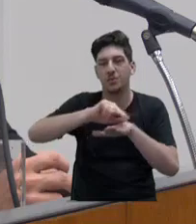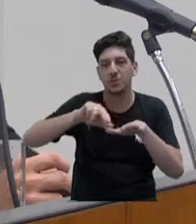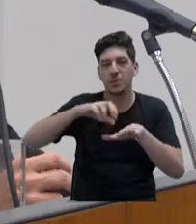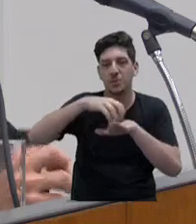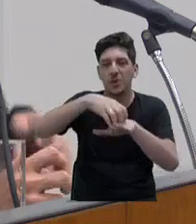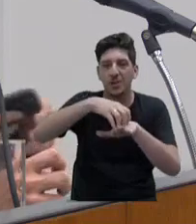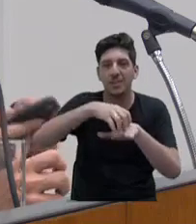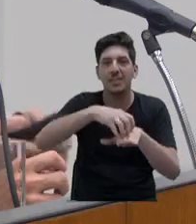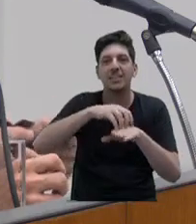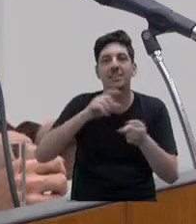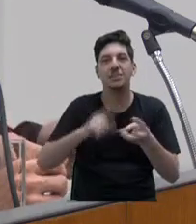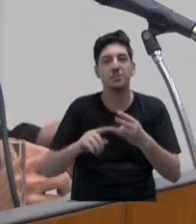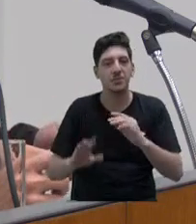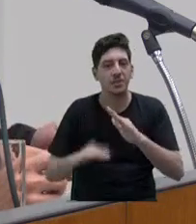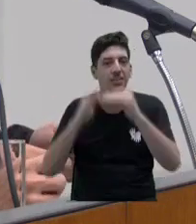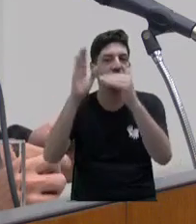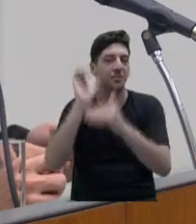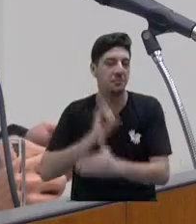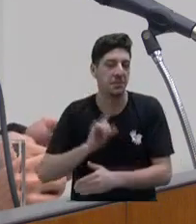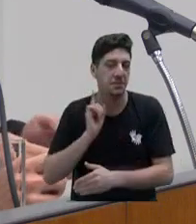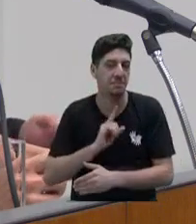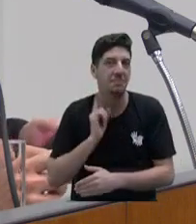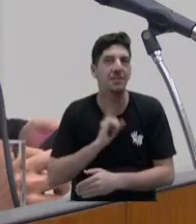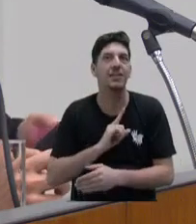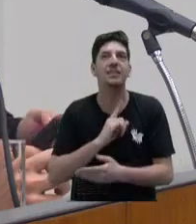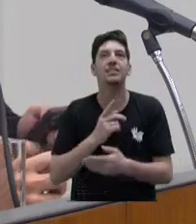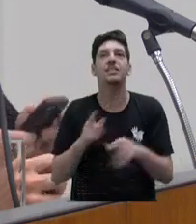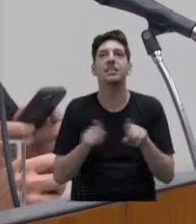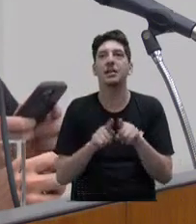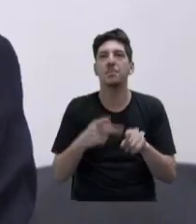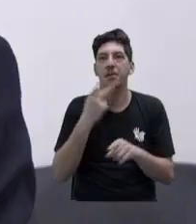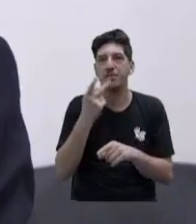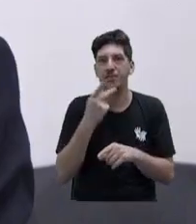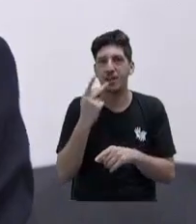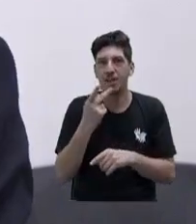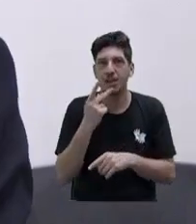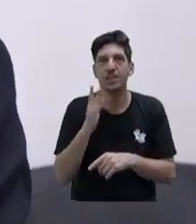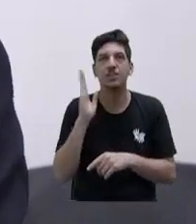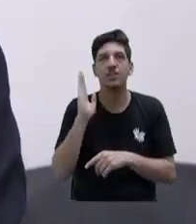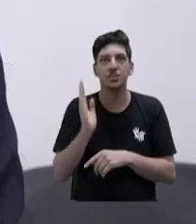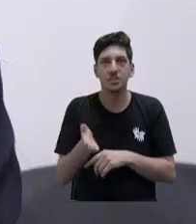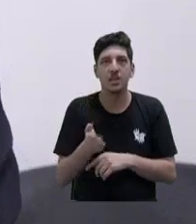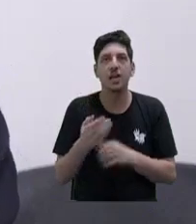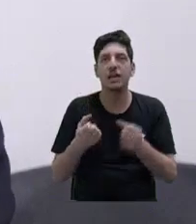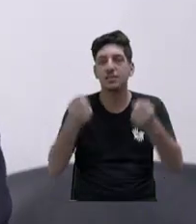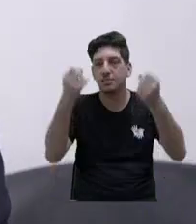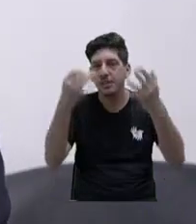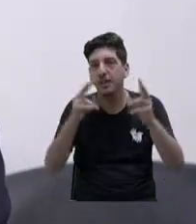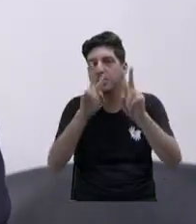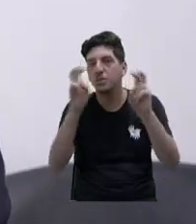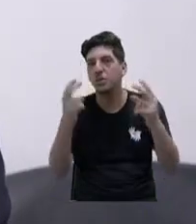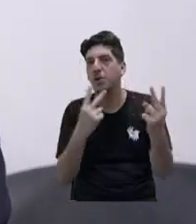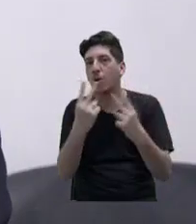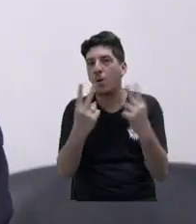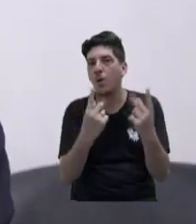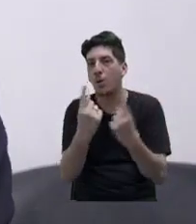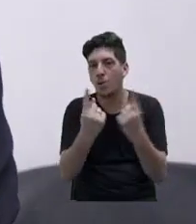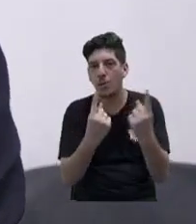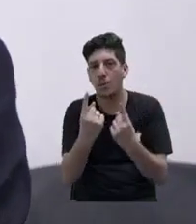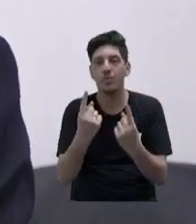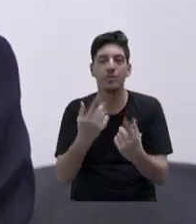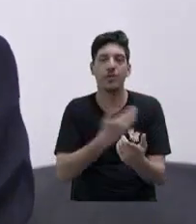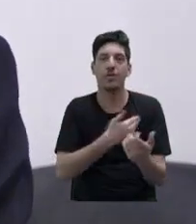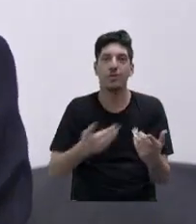do desenvolvimento de Minas Gerais. Né, dizer que foi dito aqui da questão das rodovias, né, o nosso